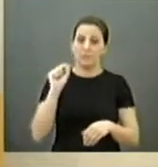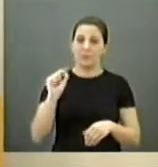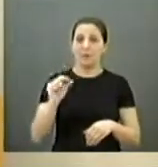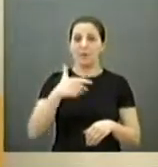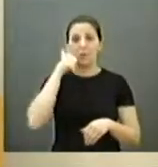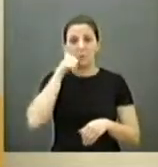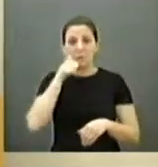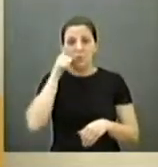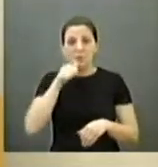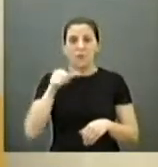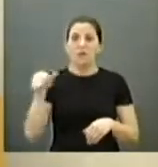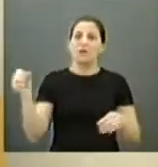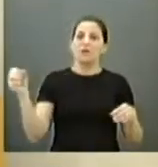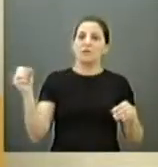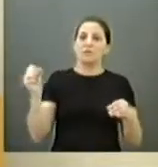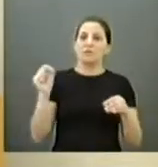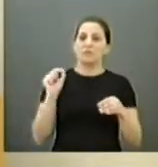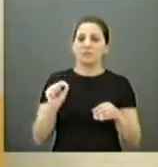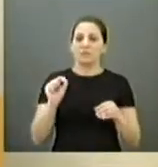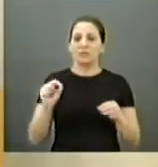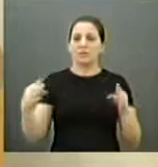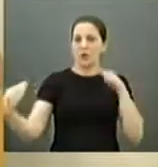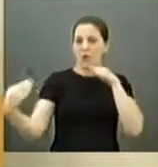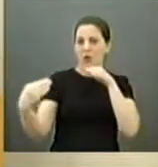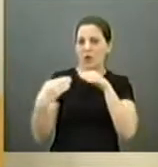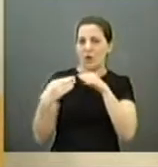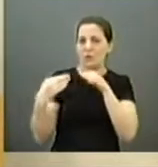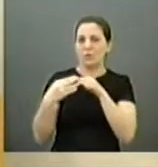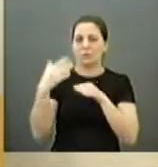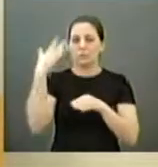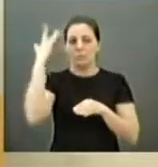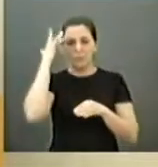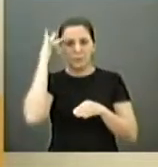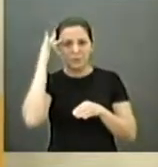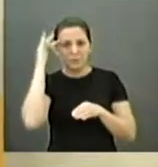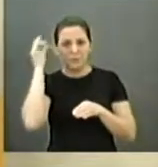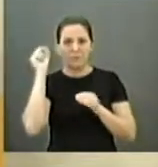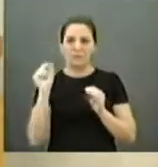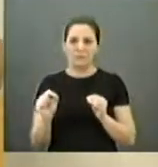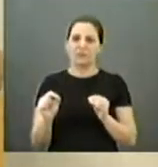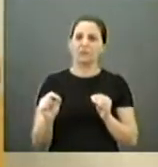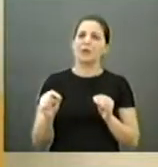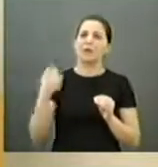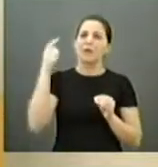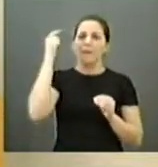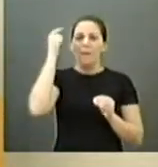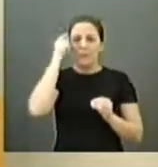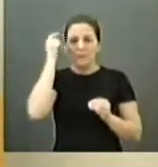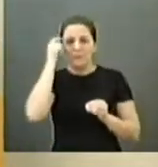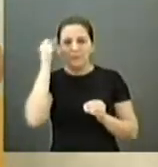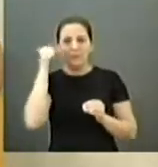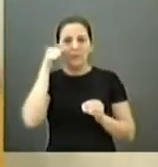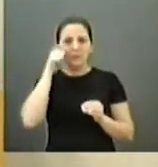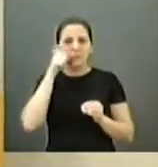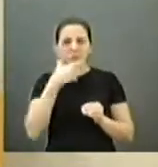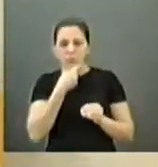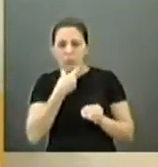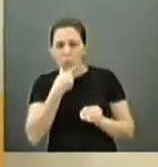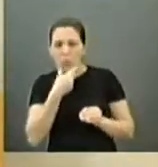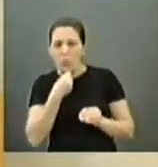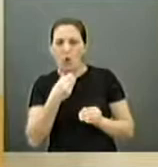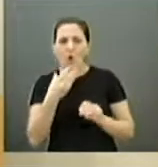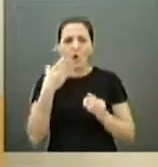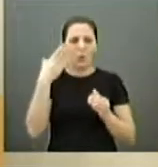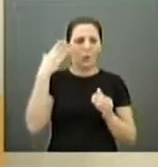muitas mulheres acabam concordando com esse tipo de pensamento, que é um pensamento machista, que é um pensamento equivocado